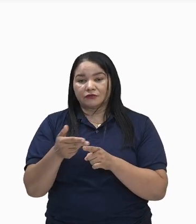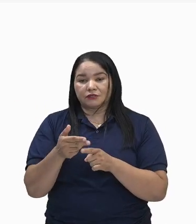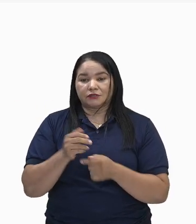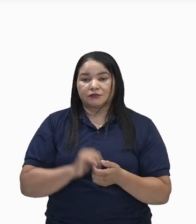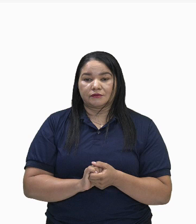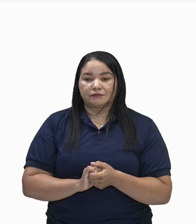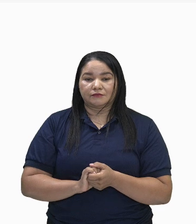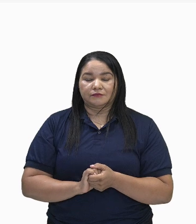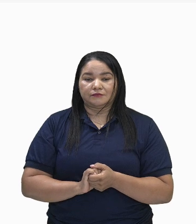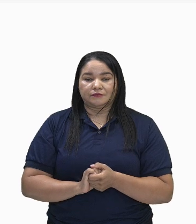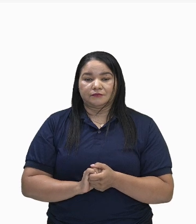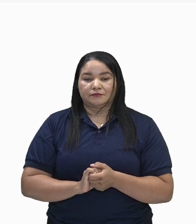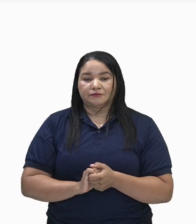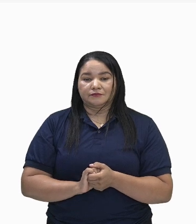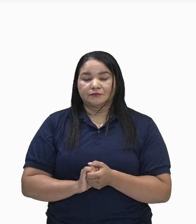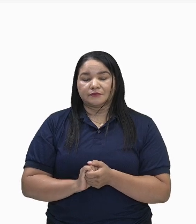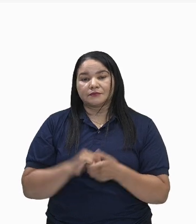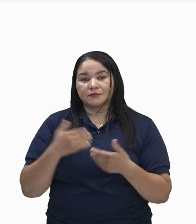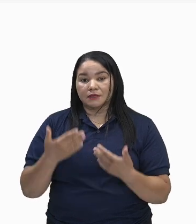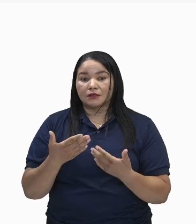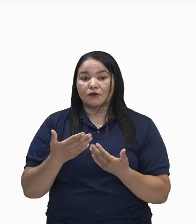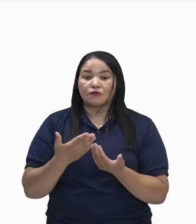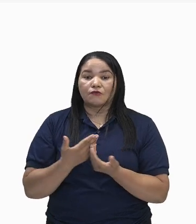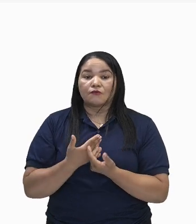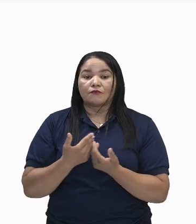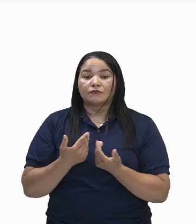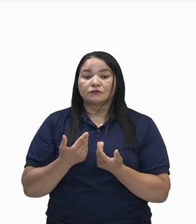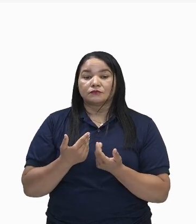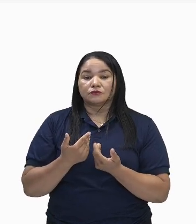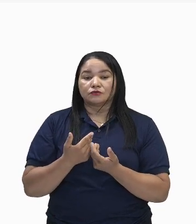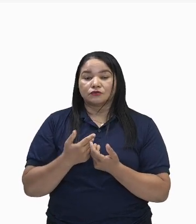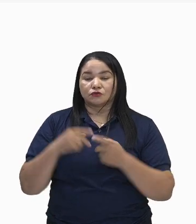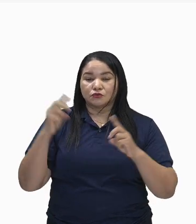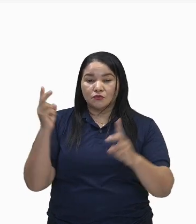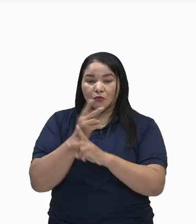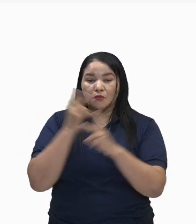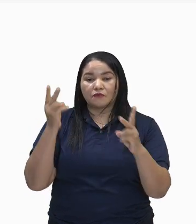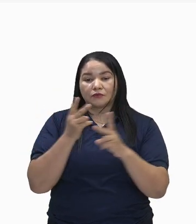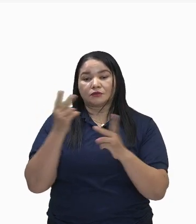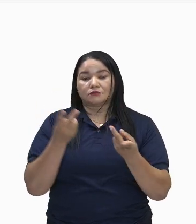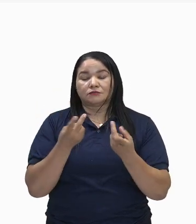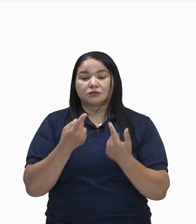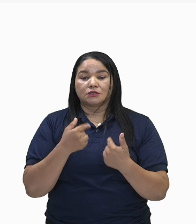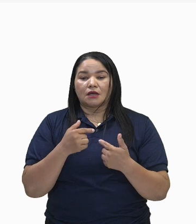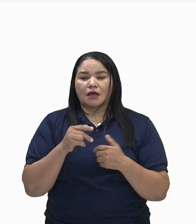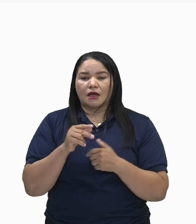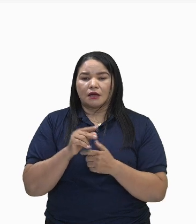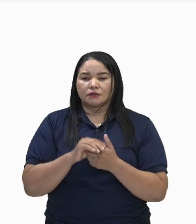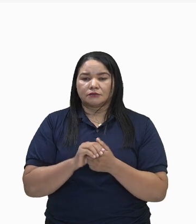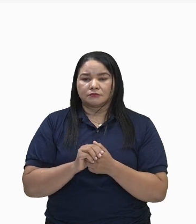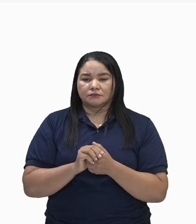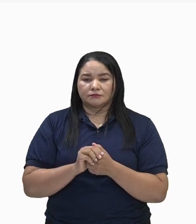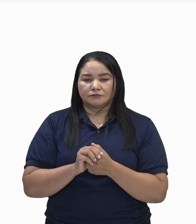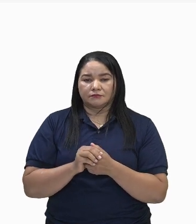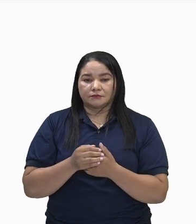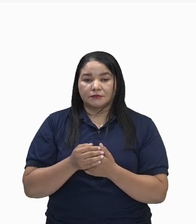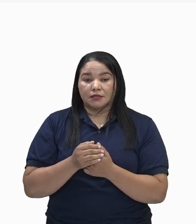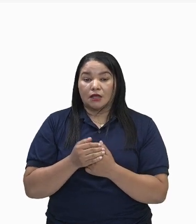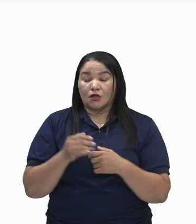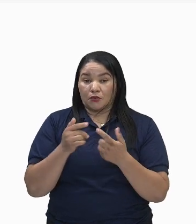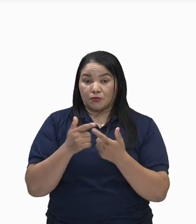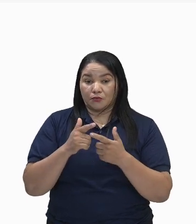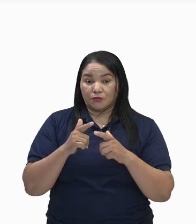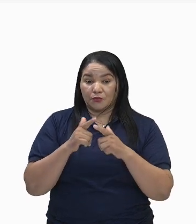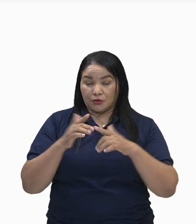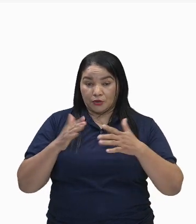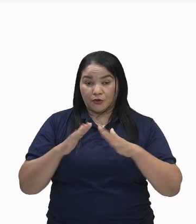vi, venci. Não sopra o vento, não gemem as vagas, não murmuram os rios.